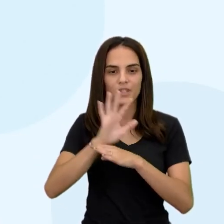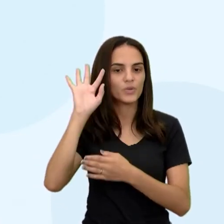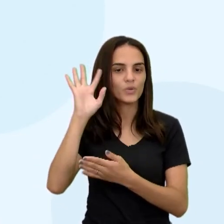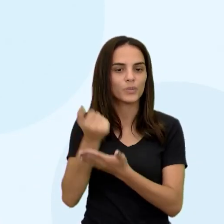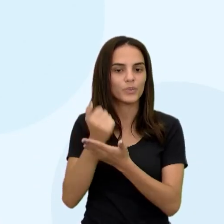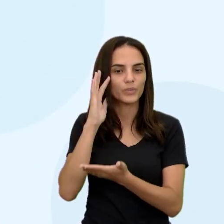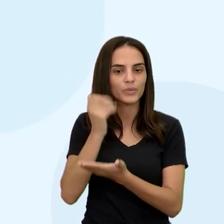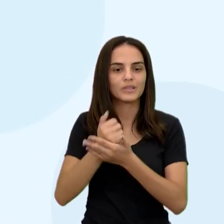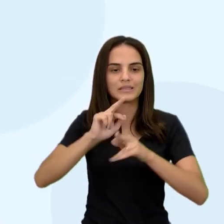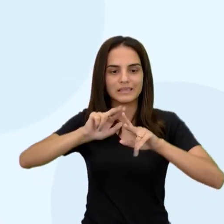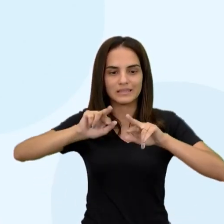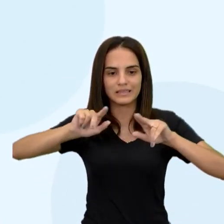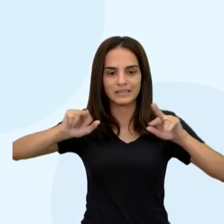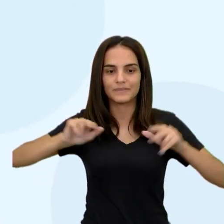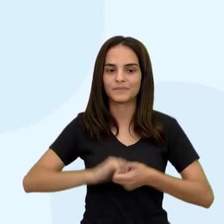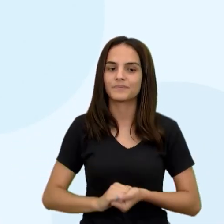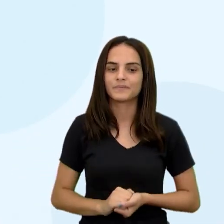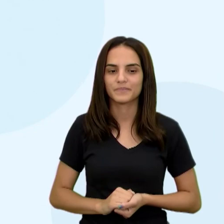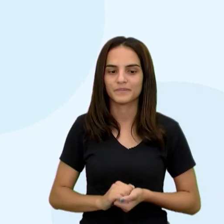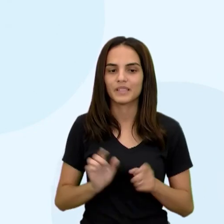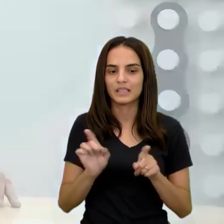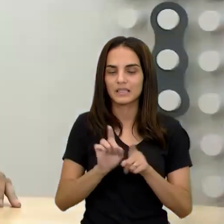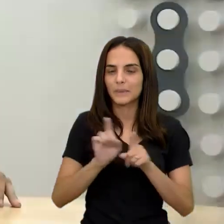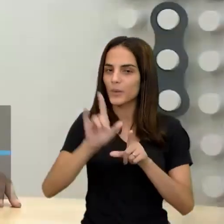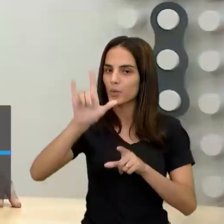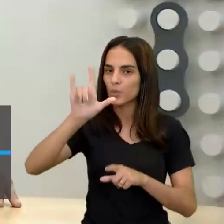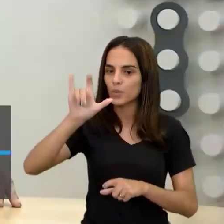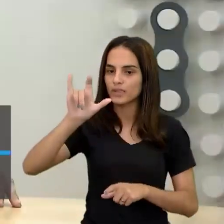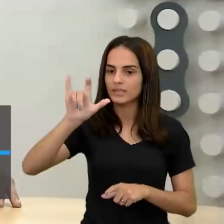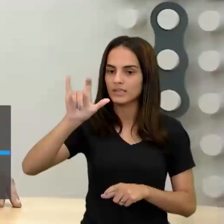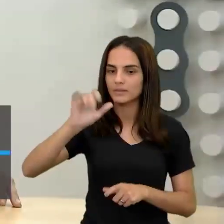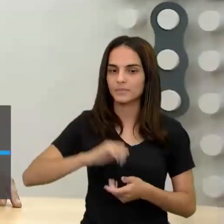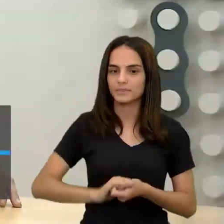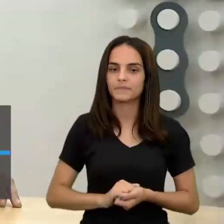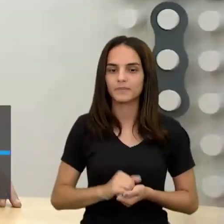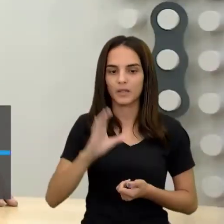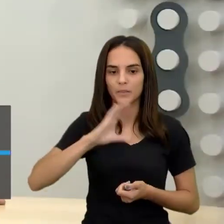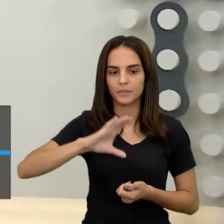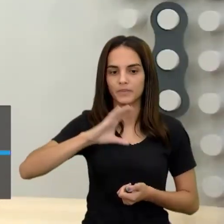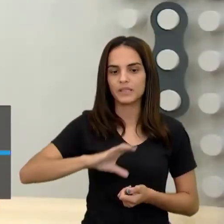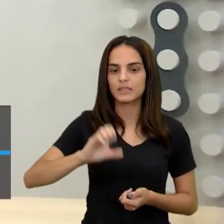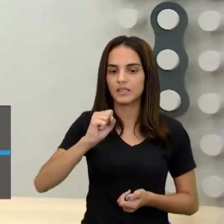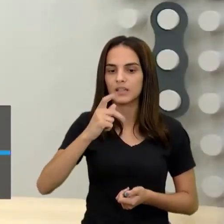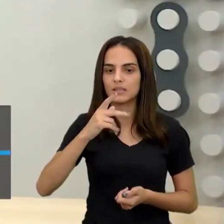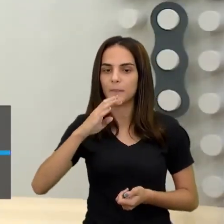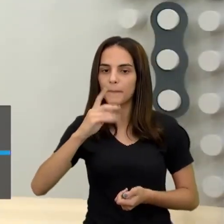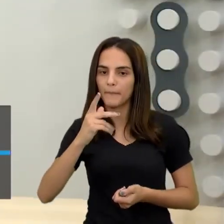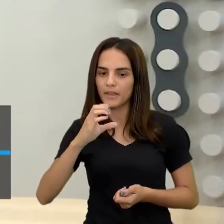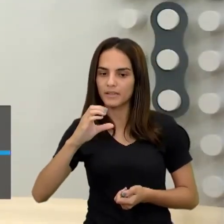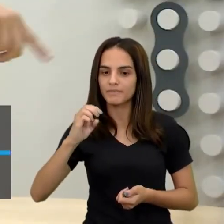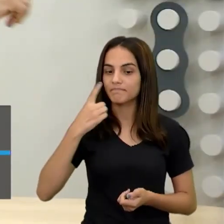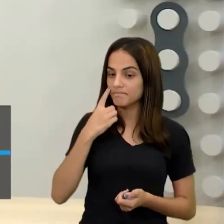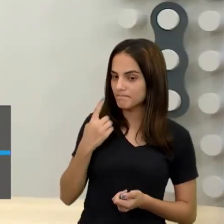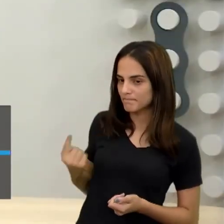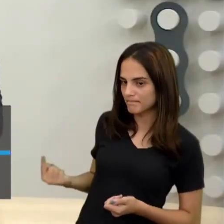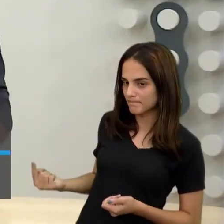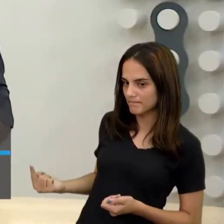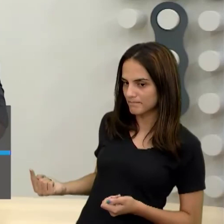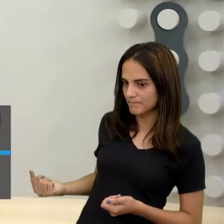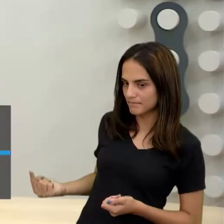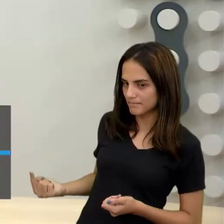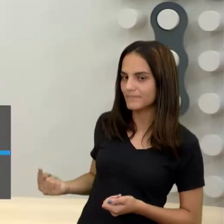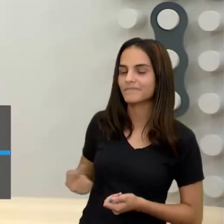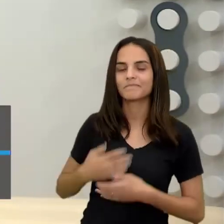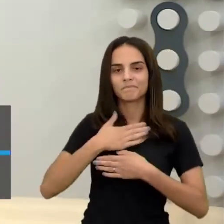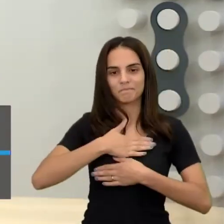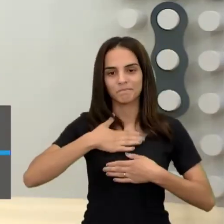eu no CMSP, leitura CMSP e o nosso perfil no Instagram, Língua Portuguesa, CMSP_M, está aqui embaixo. E foi